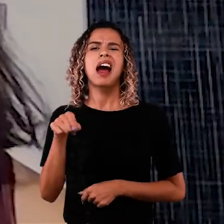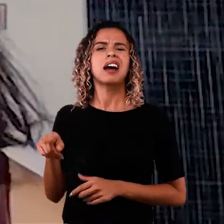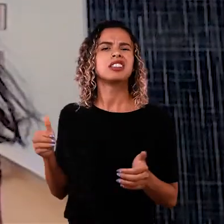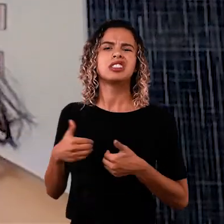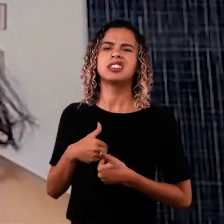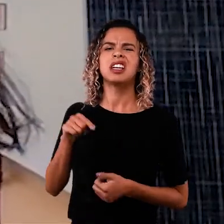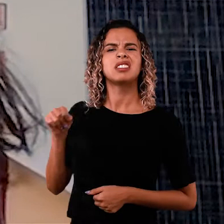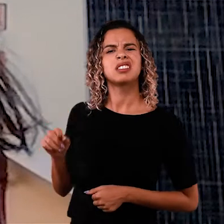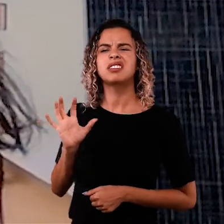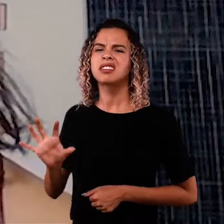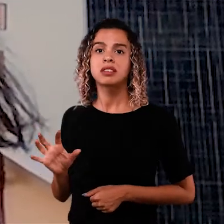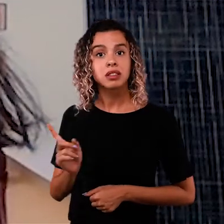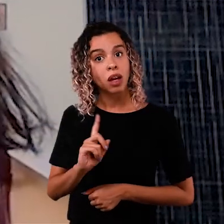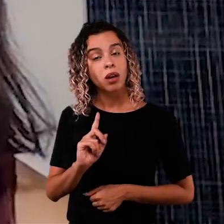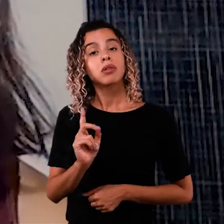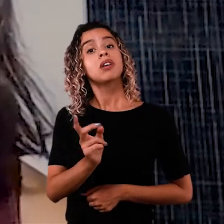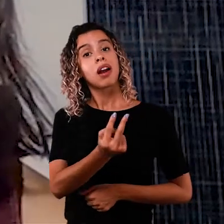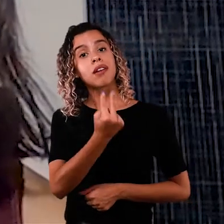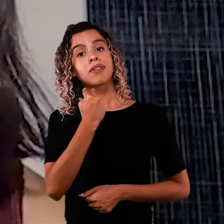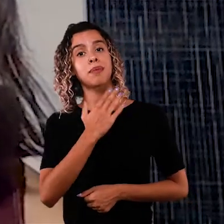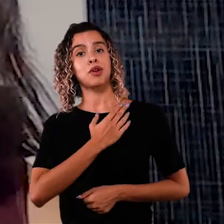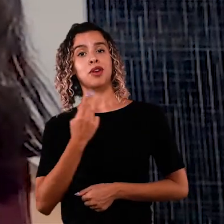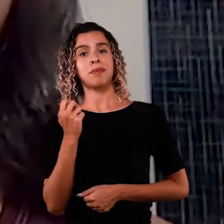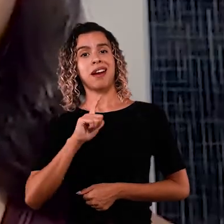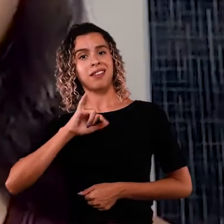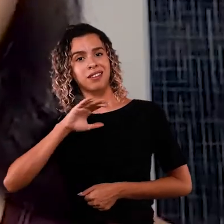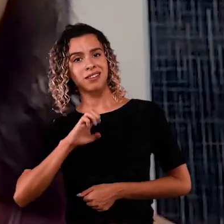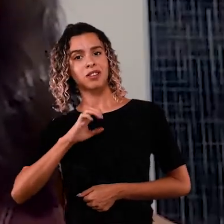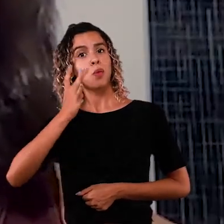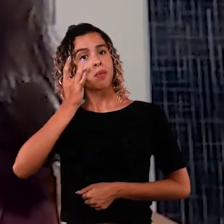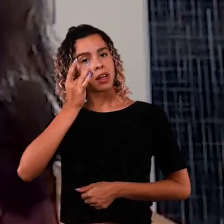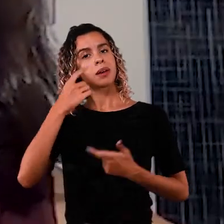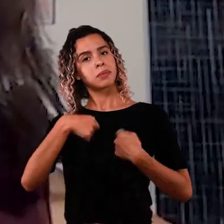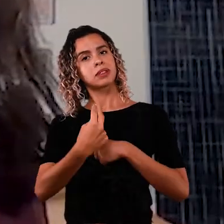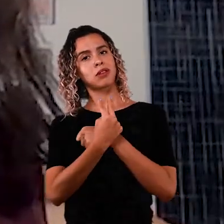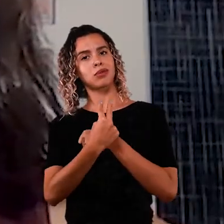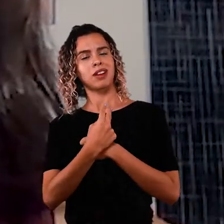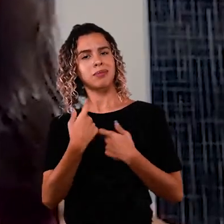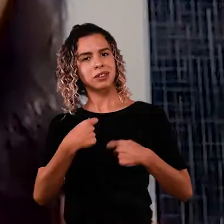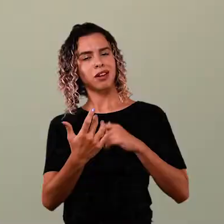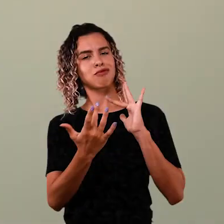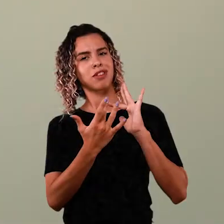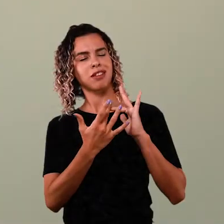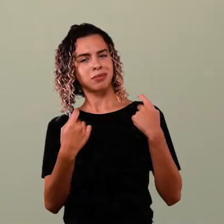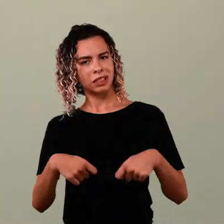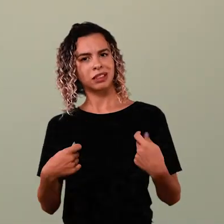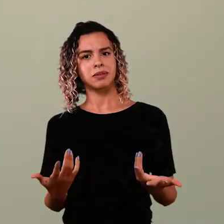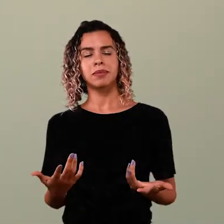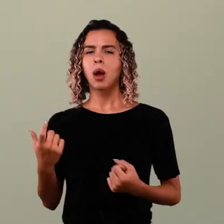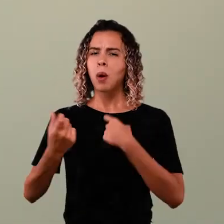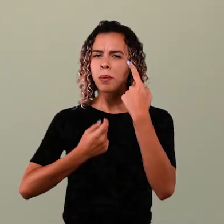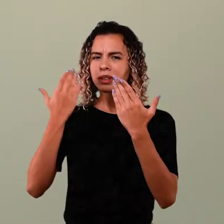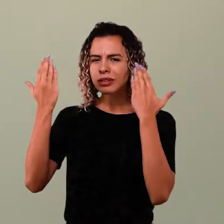a autista que tem os comportamentos tais, me via como a Alice, aquela alma humana que precisava ser tocada. Pedro. E